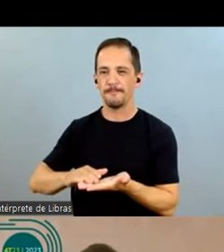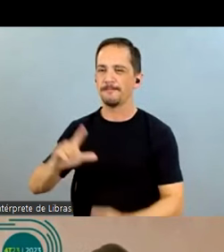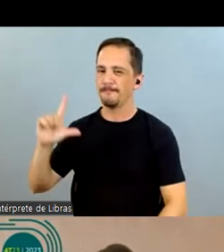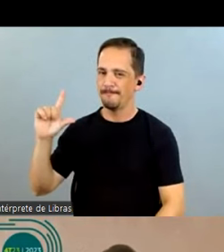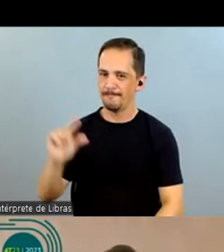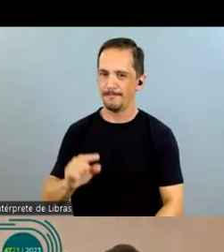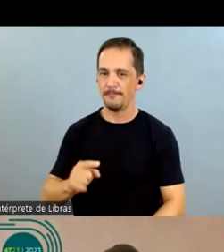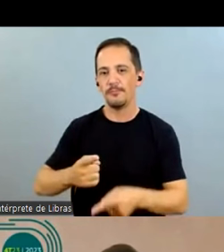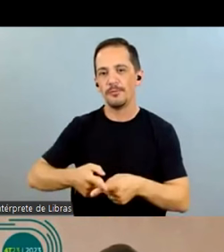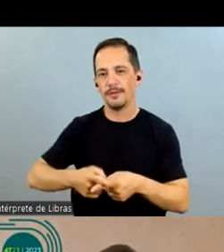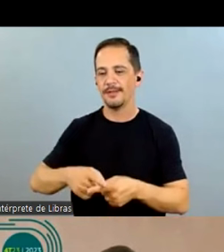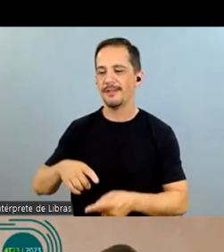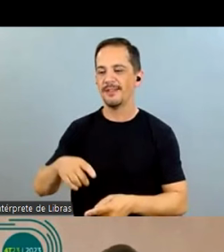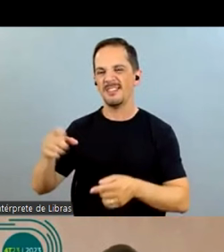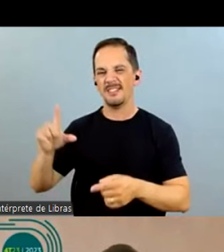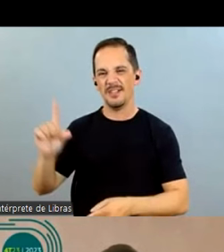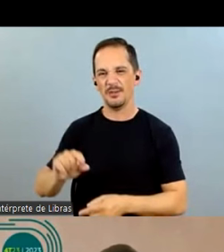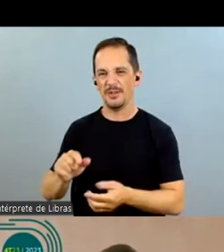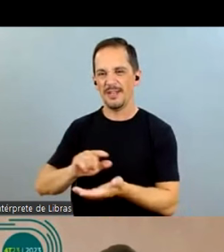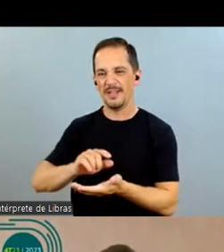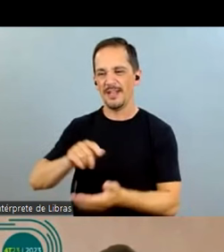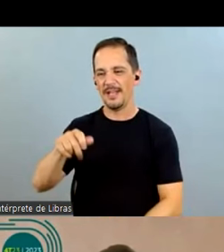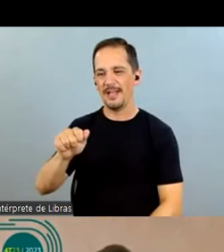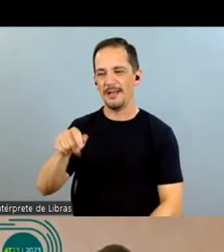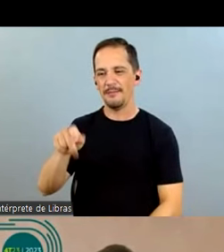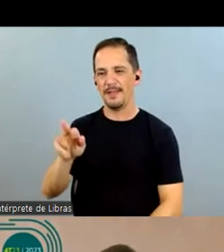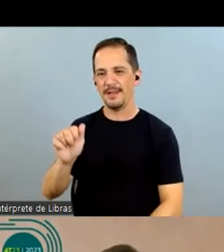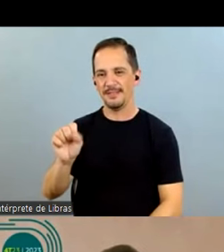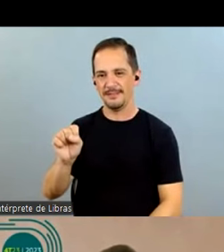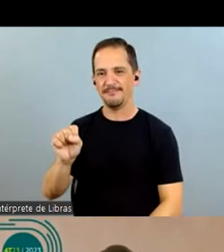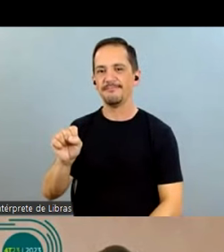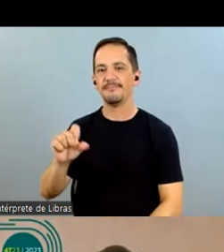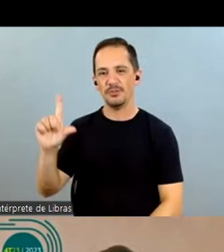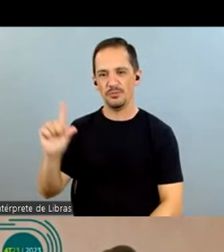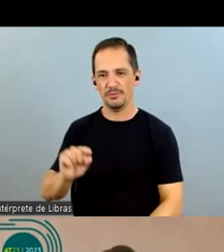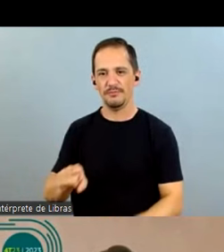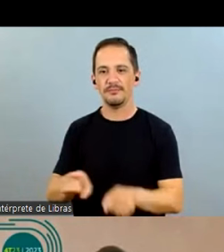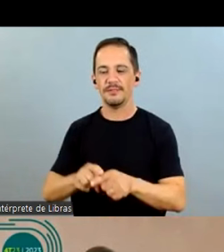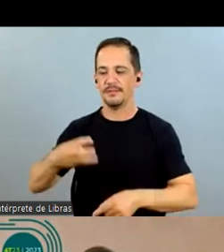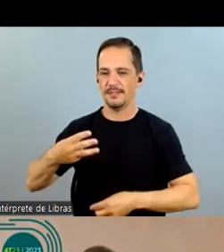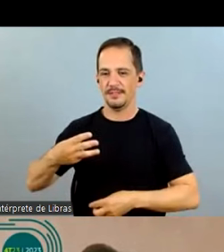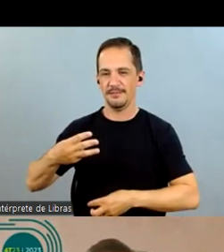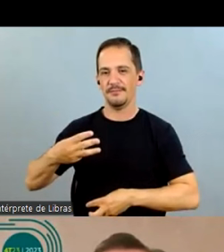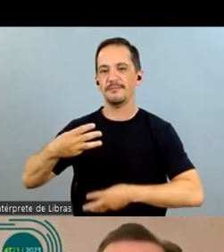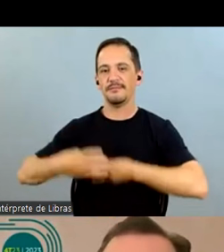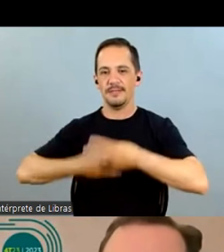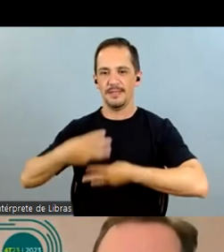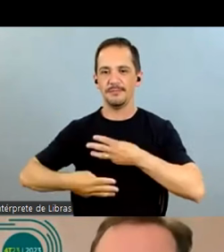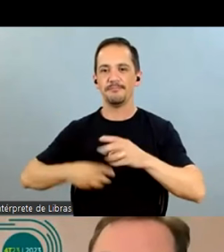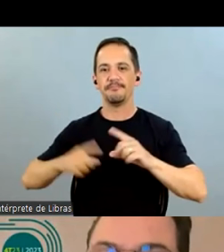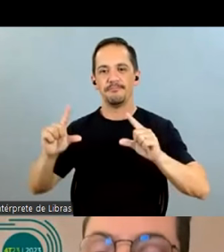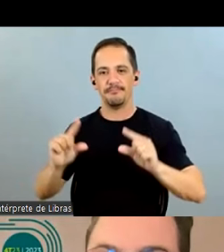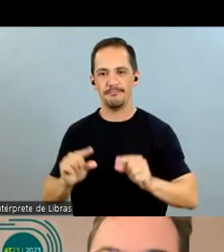aparas né 22.2 Por e 3.3% em relação ao terceiro trimestre Então aqui tem uma correlação muito forte com o preço de